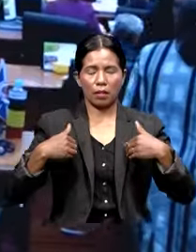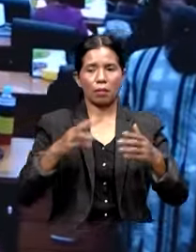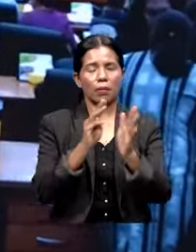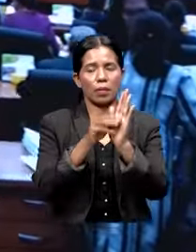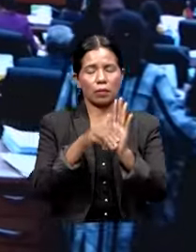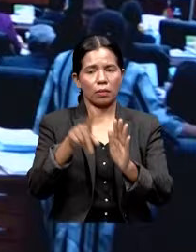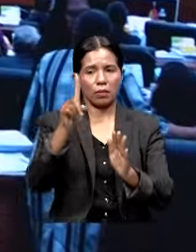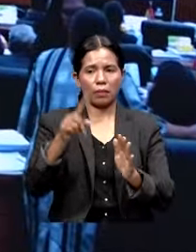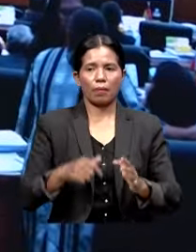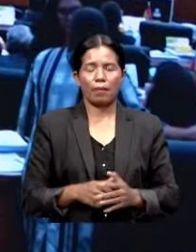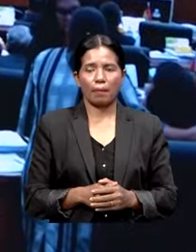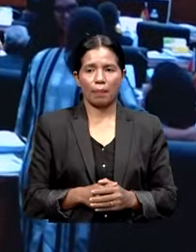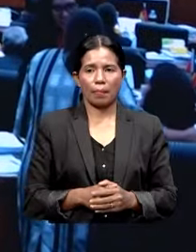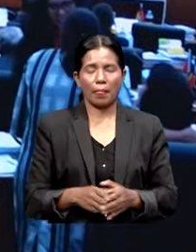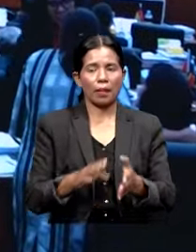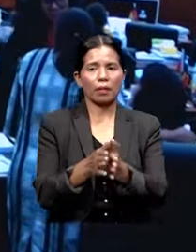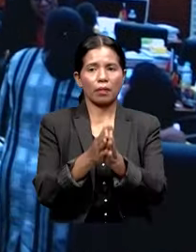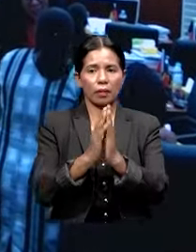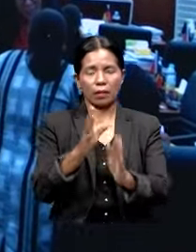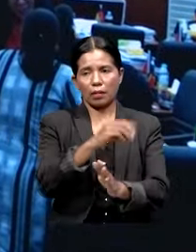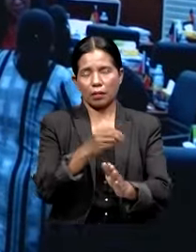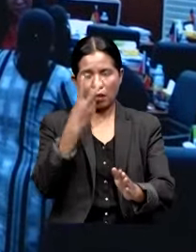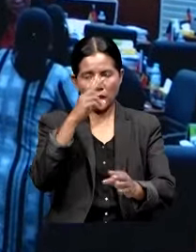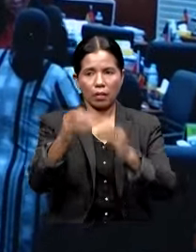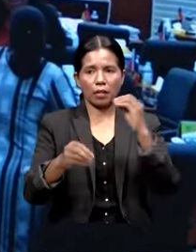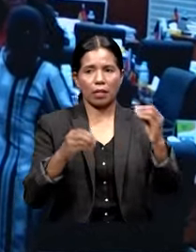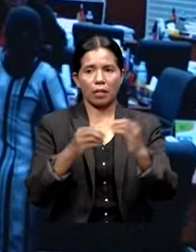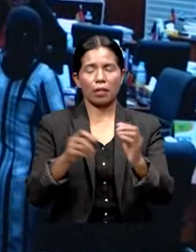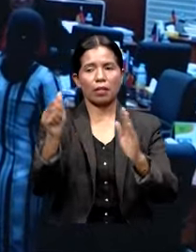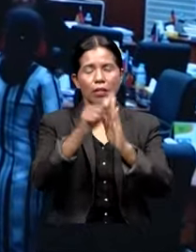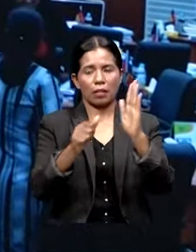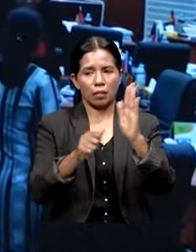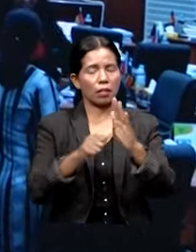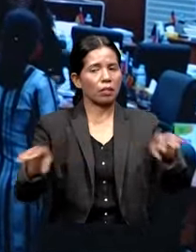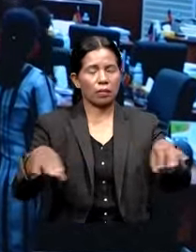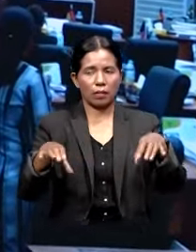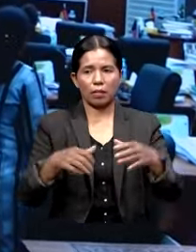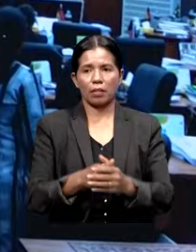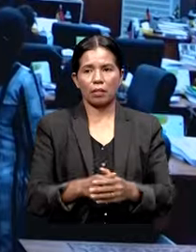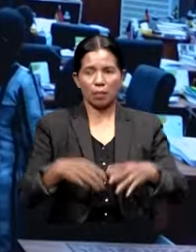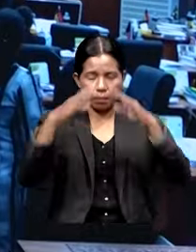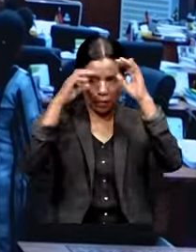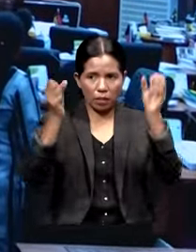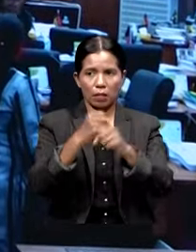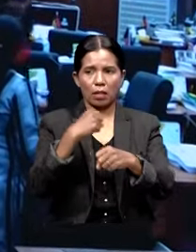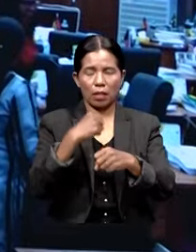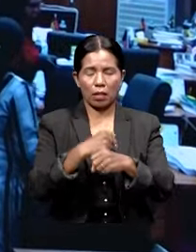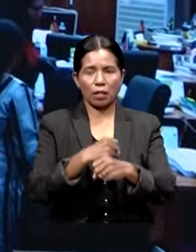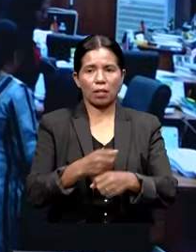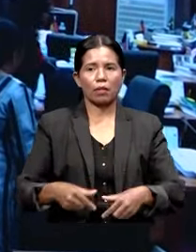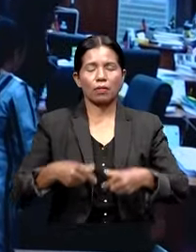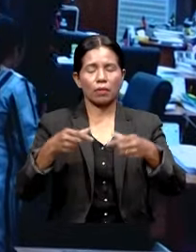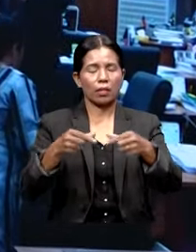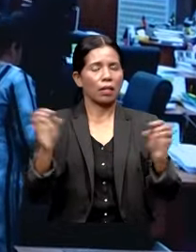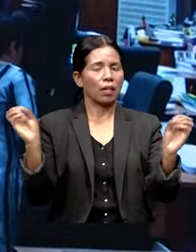de ordem e o pedido para invocar o regimento ou a agenda dos trabalhos. Senhora Presidente, mahalo bot hal barwele for it carla